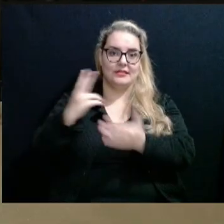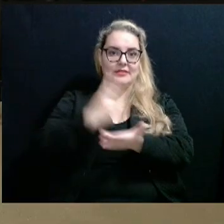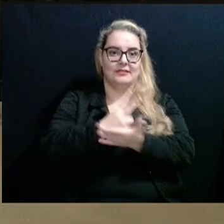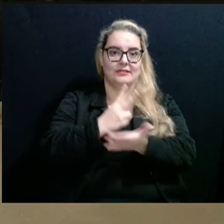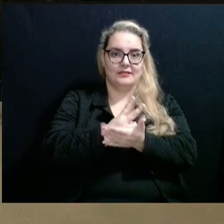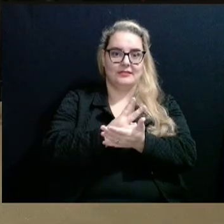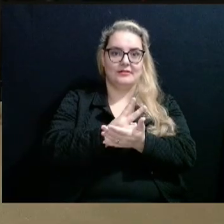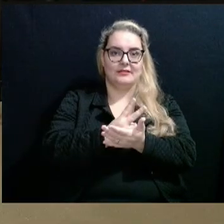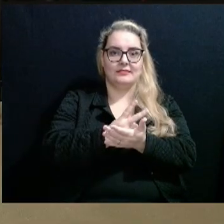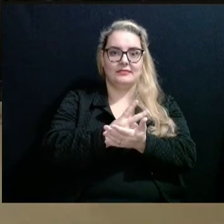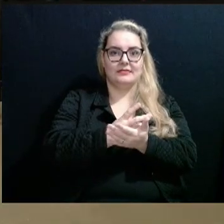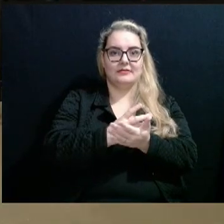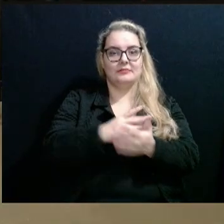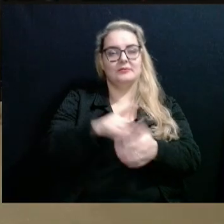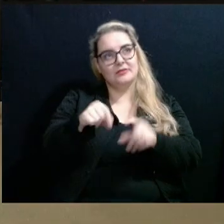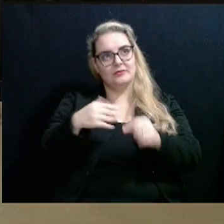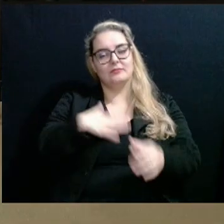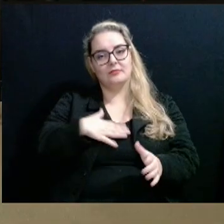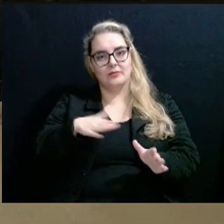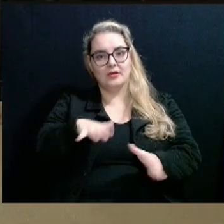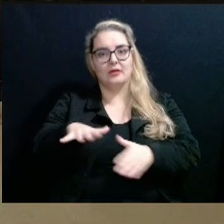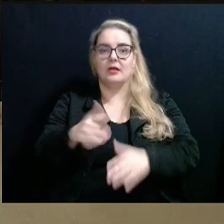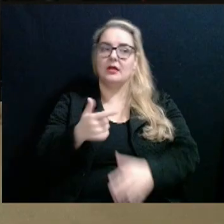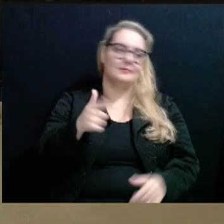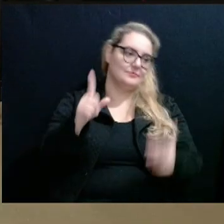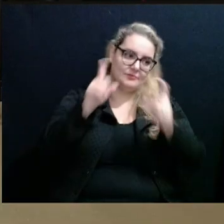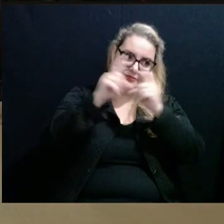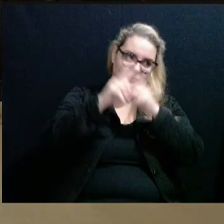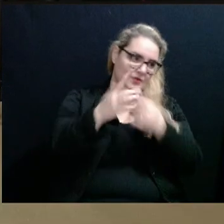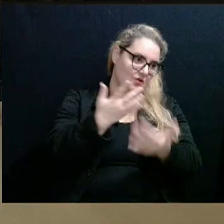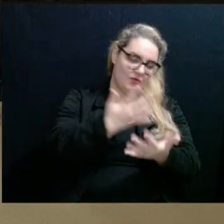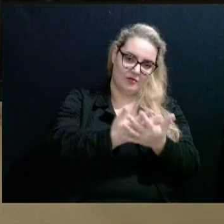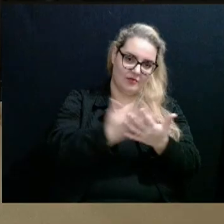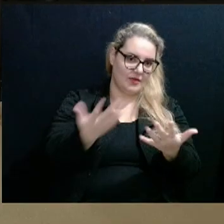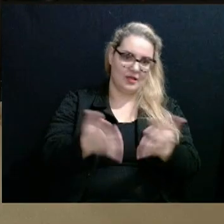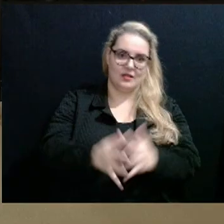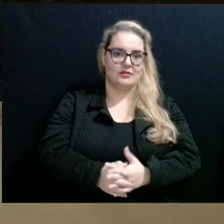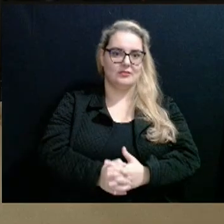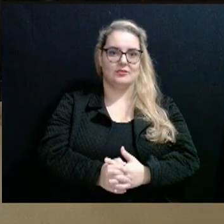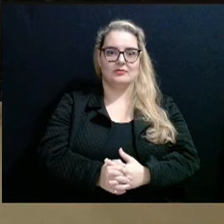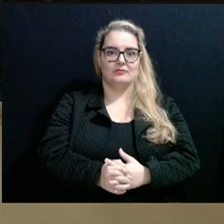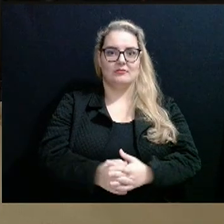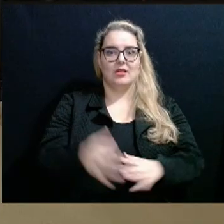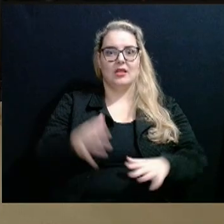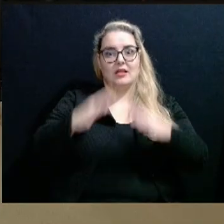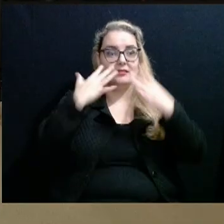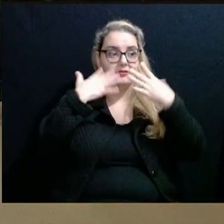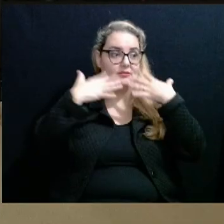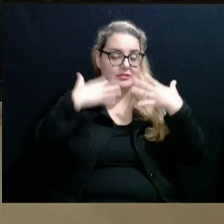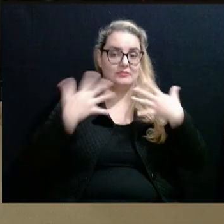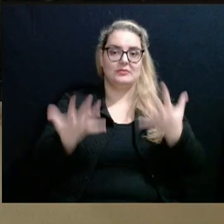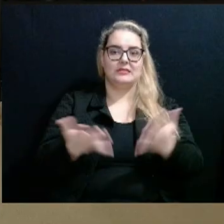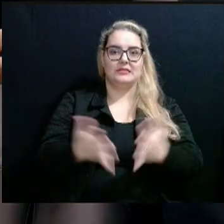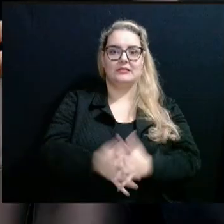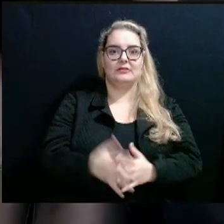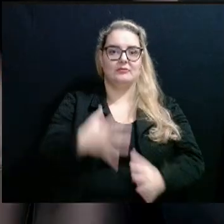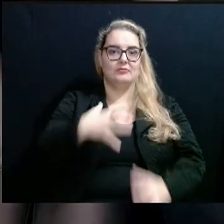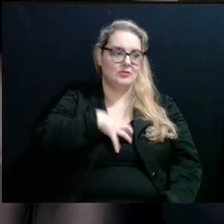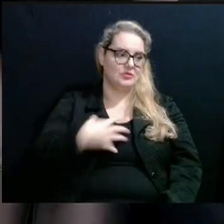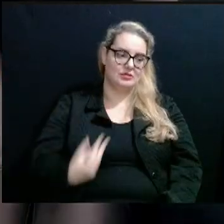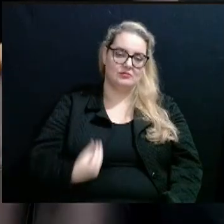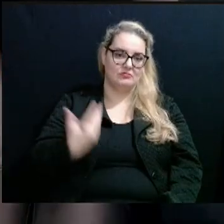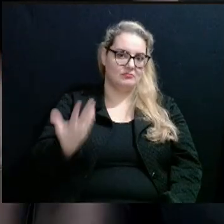Sim. Então, eu confesso que eu não tive muita dificuldade. Eu acho que elas talvez se inspiravam no meu estilo de vida, viam os